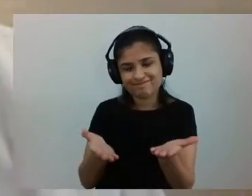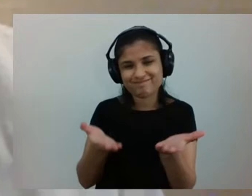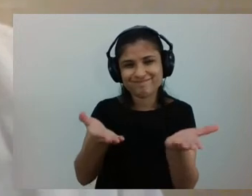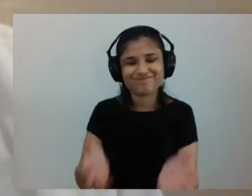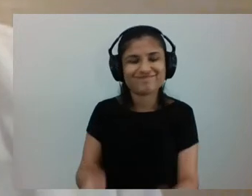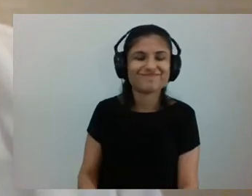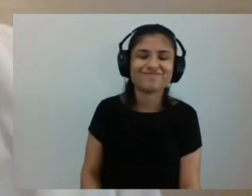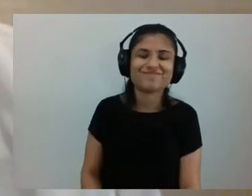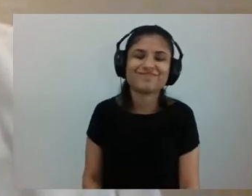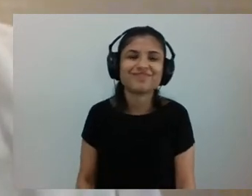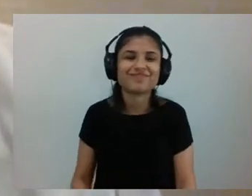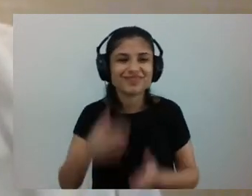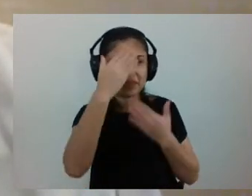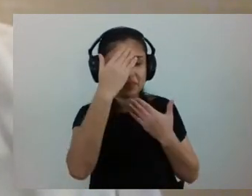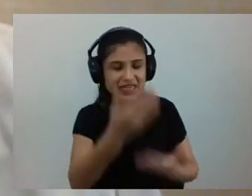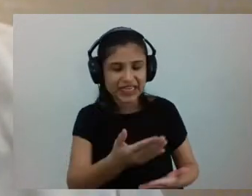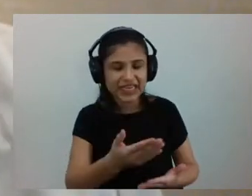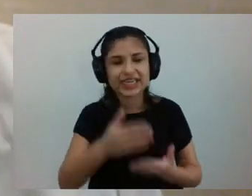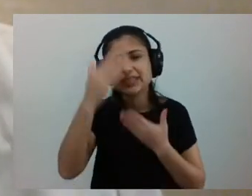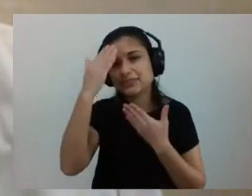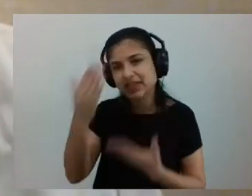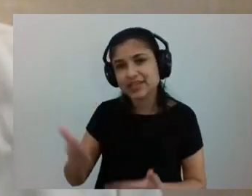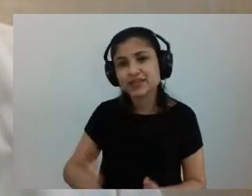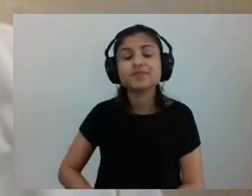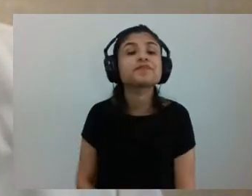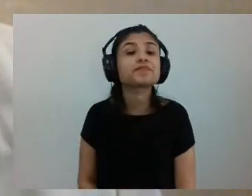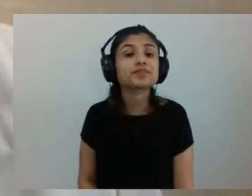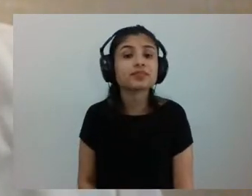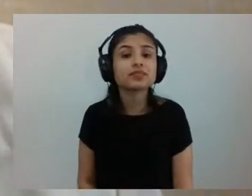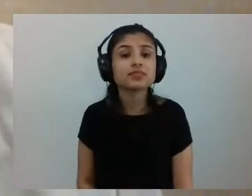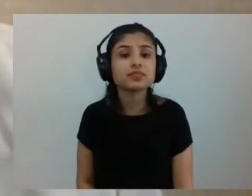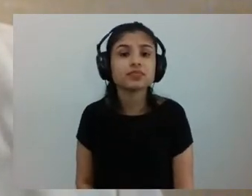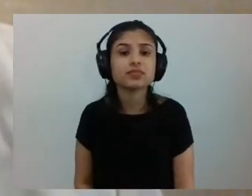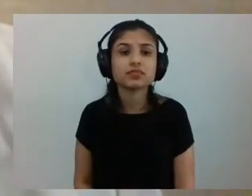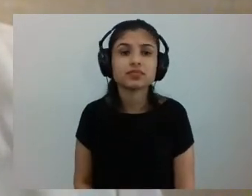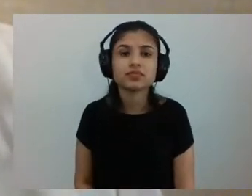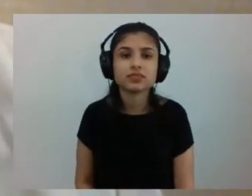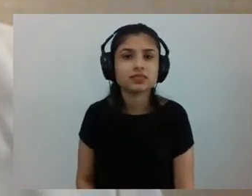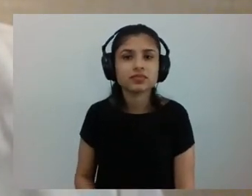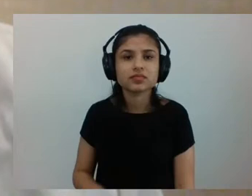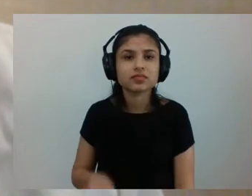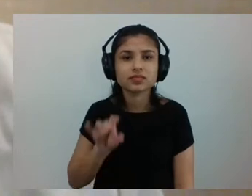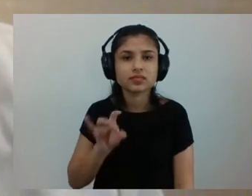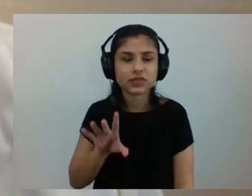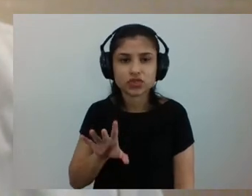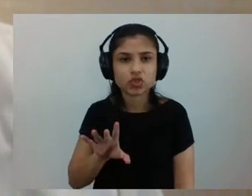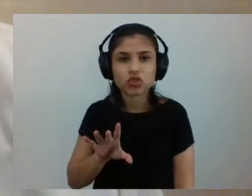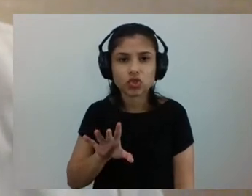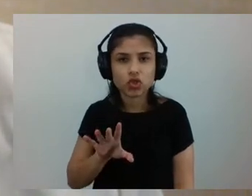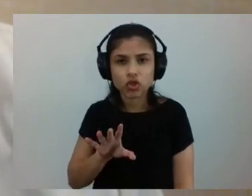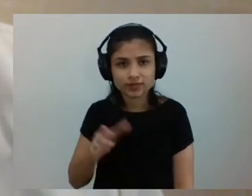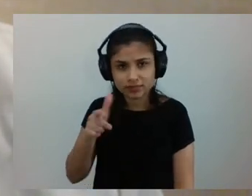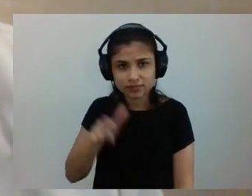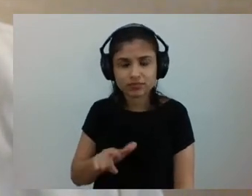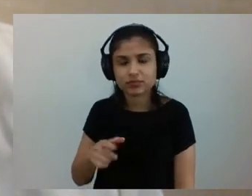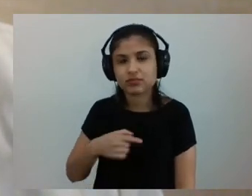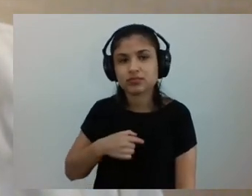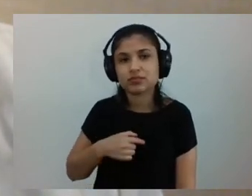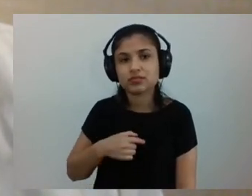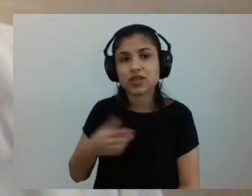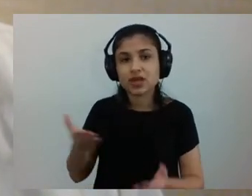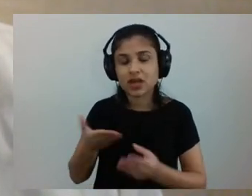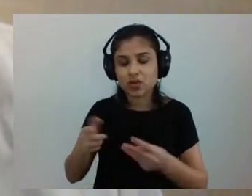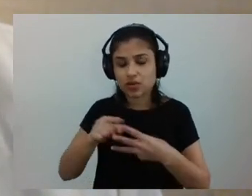Obrigado, professor Valdec, obrigado, professor Adilson. Então, só ratificando, Jussara, a ordem agora será, na ordem